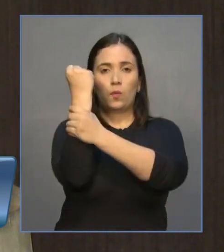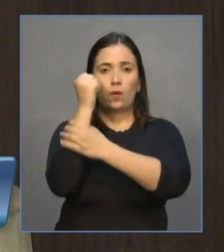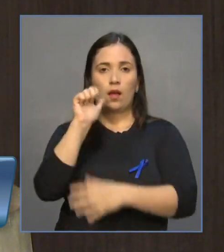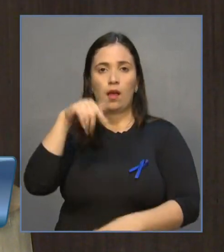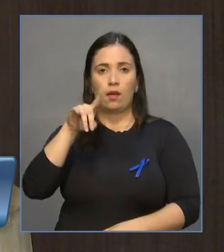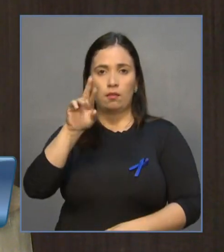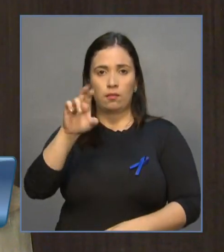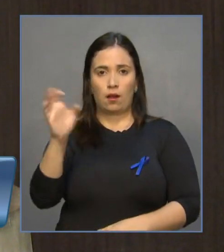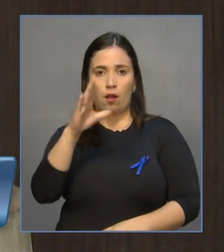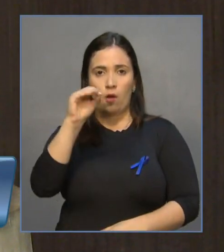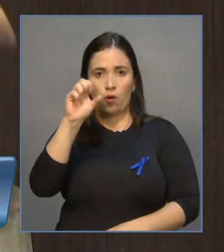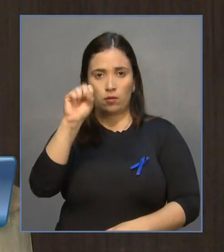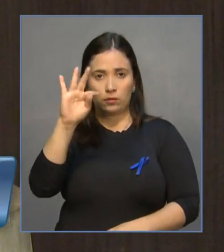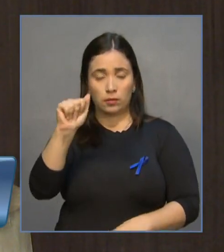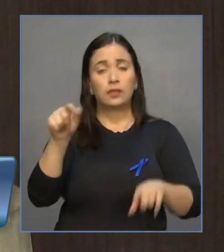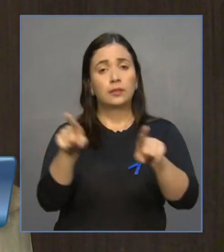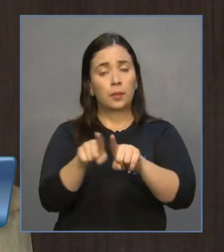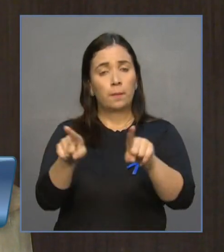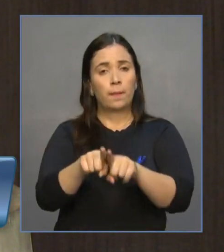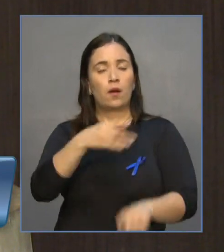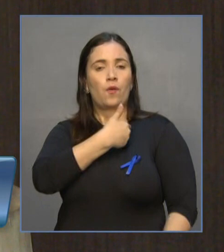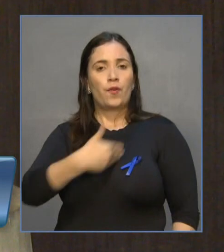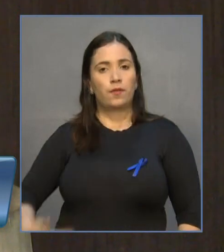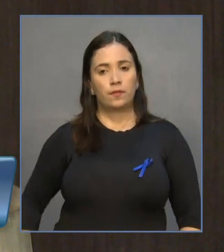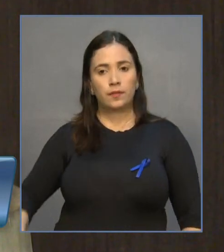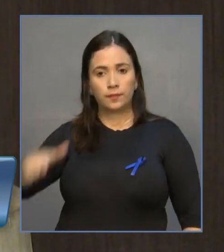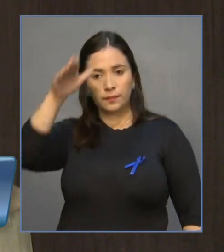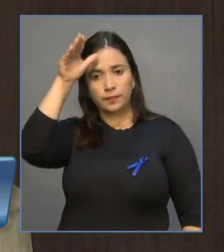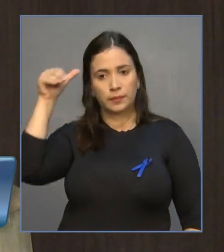Costa. Mas, sobretudo, ao governador Camilo